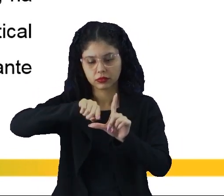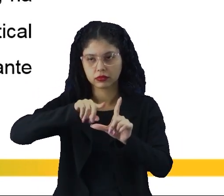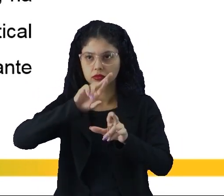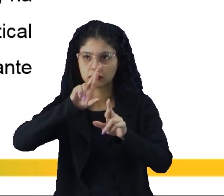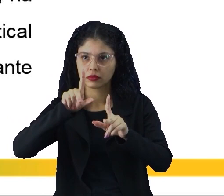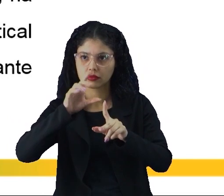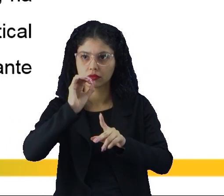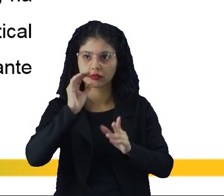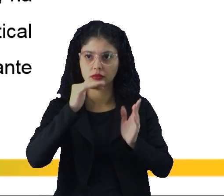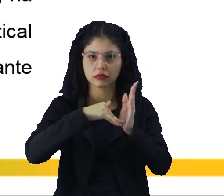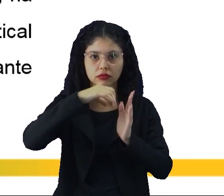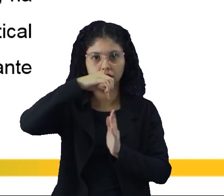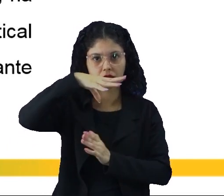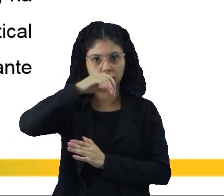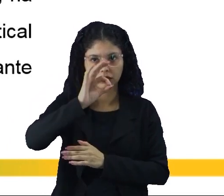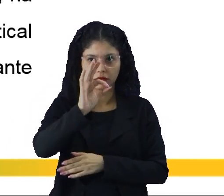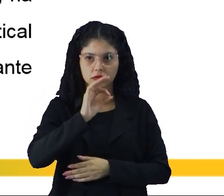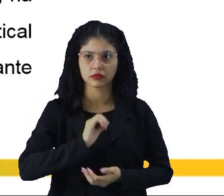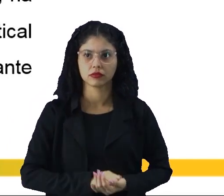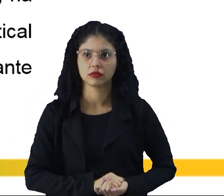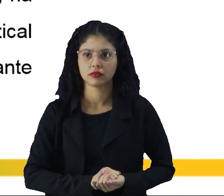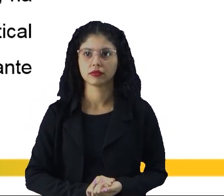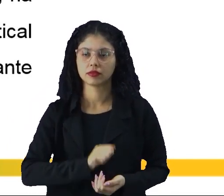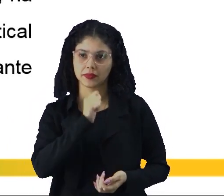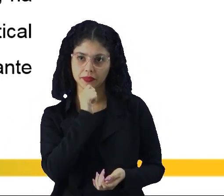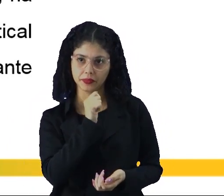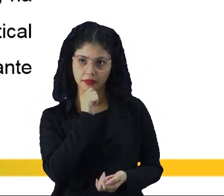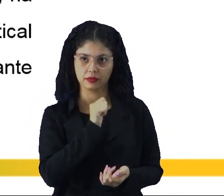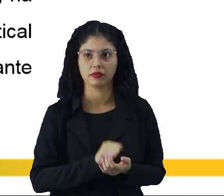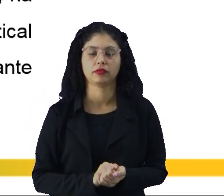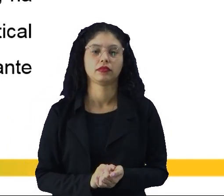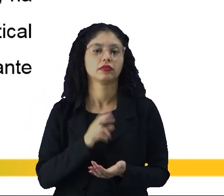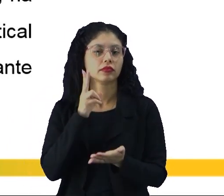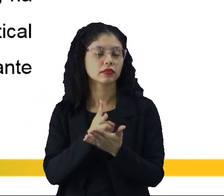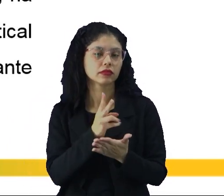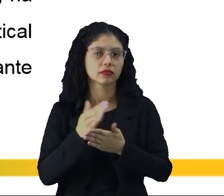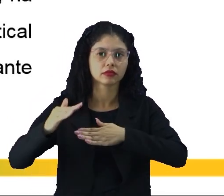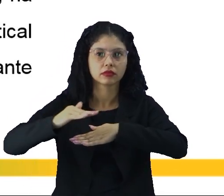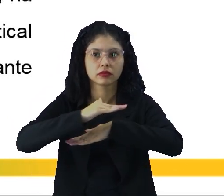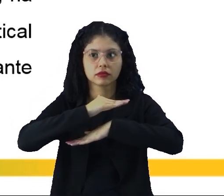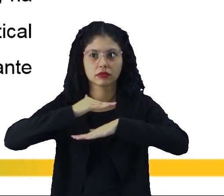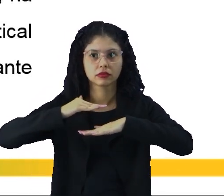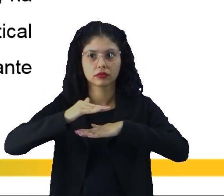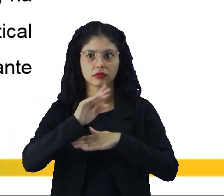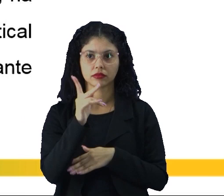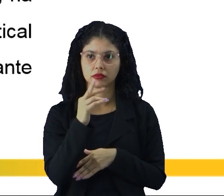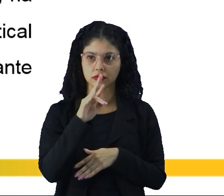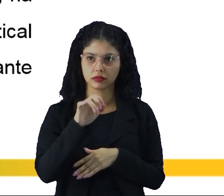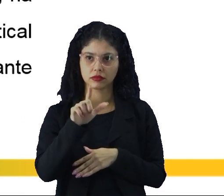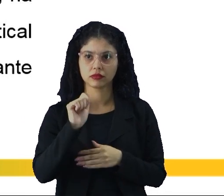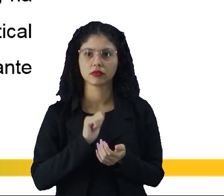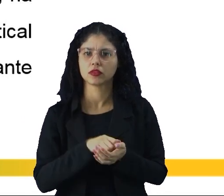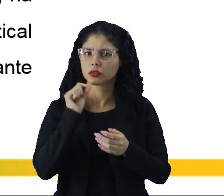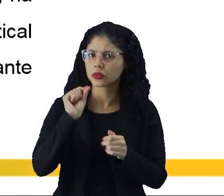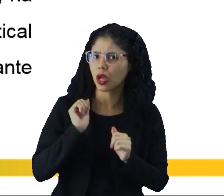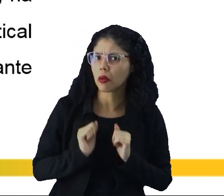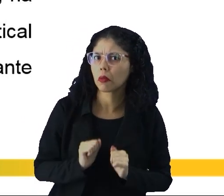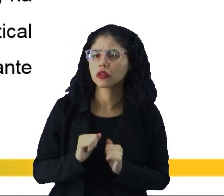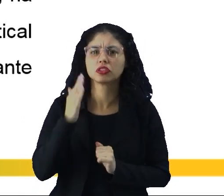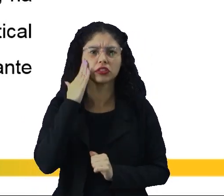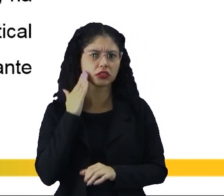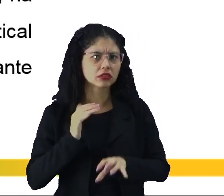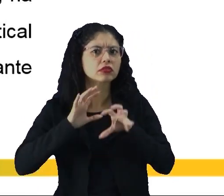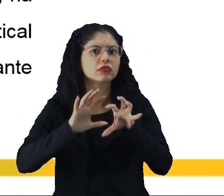de 0 ou 90 graus. Isso em relação sempre às superfícies horizontais. O que a gente pode